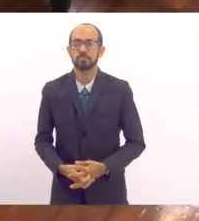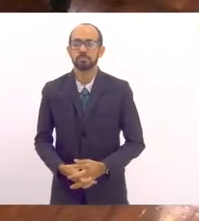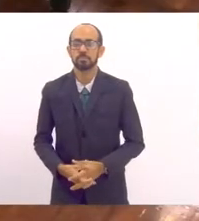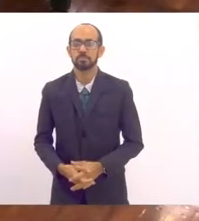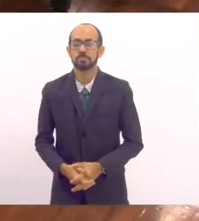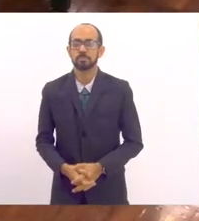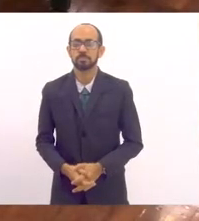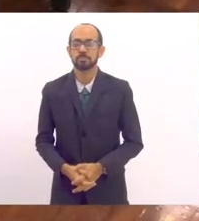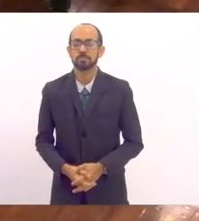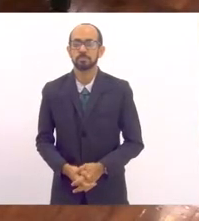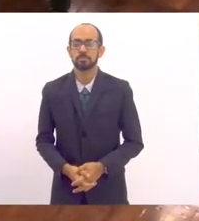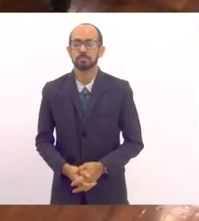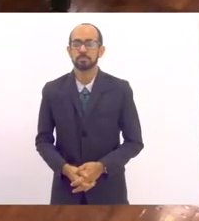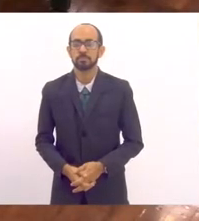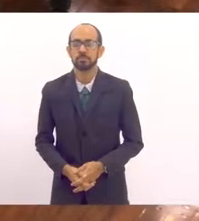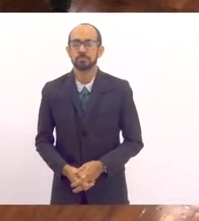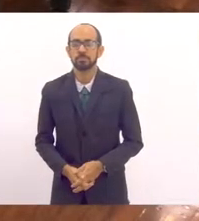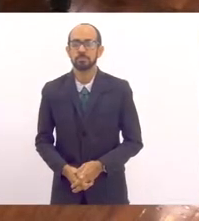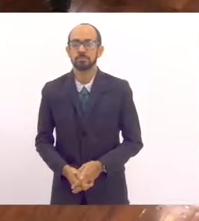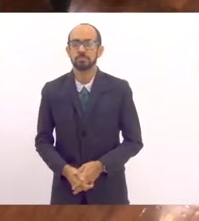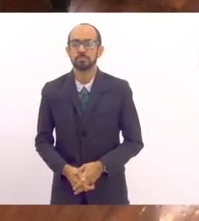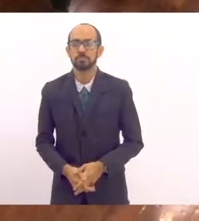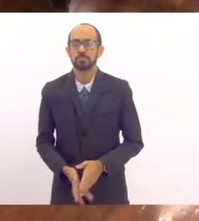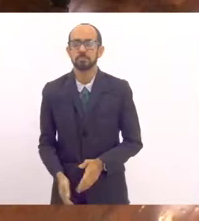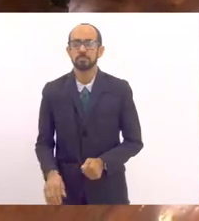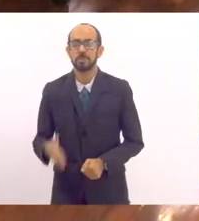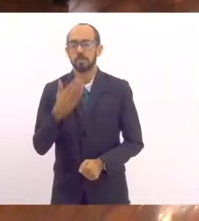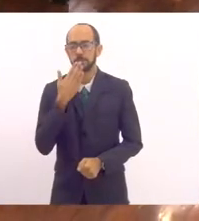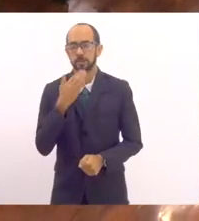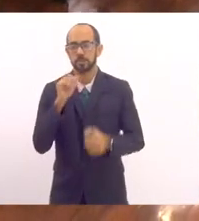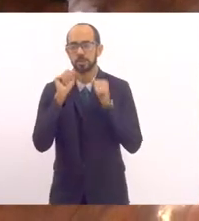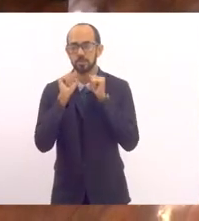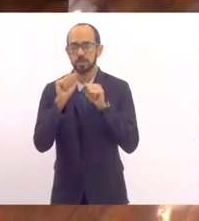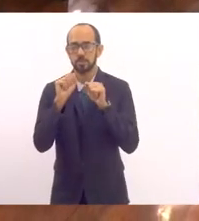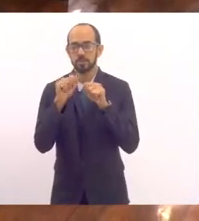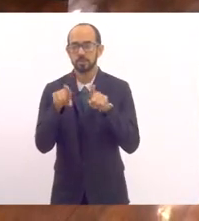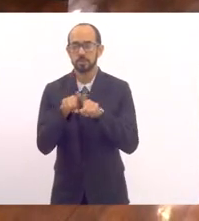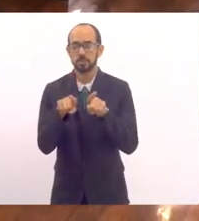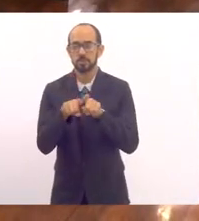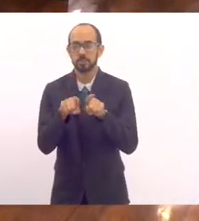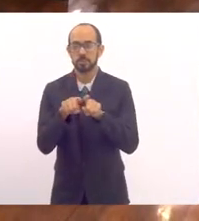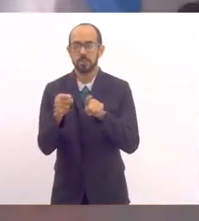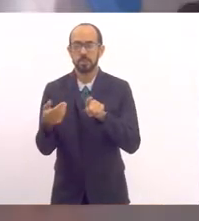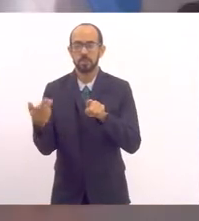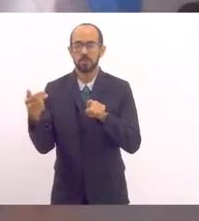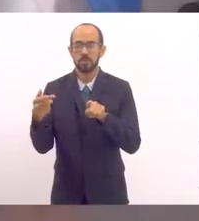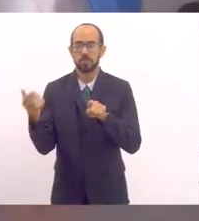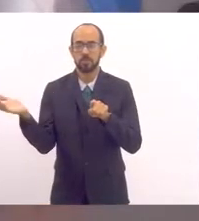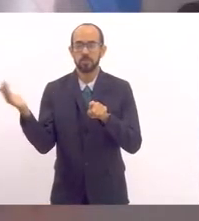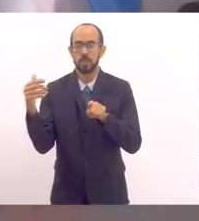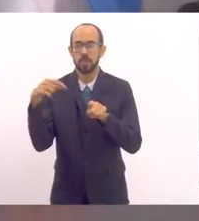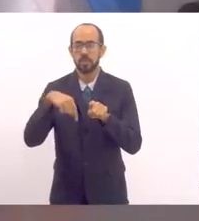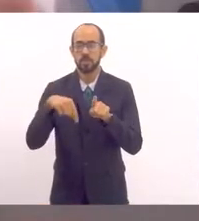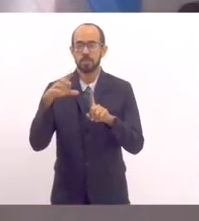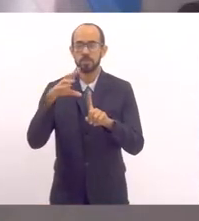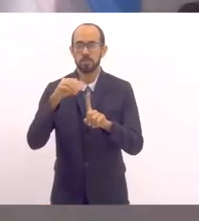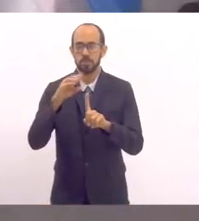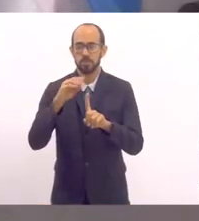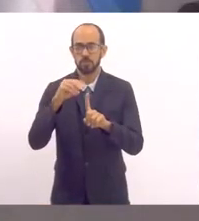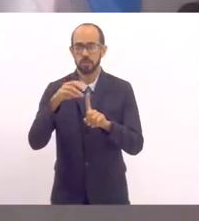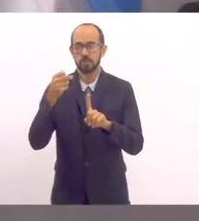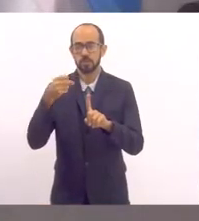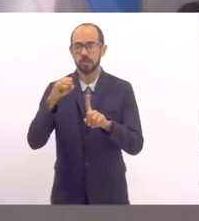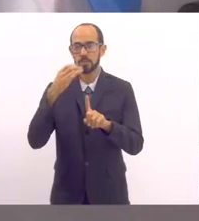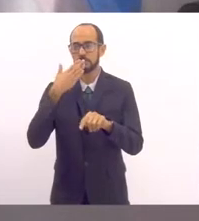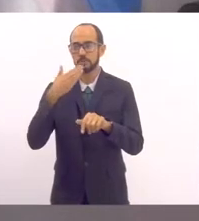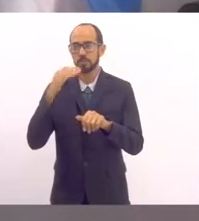Deixa o microfone. Queria pedir aos assessores que possam conduzir aqui o microfone e deixar para quando a pessoa